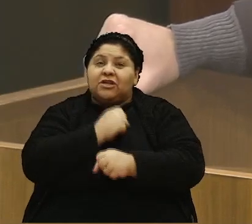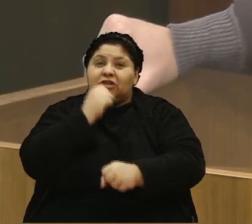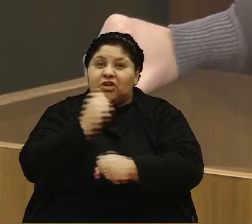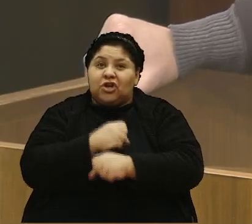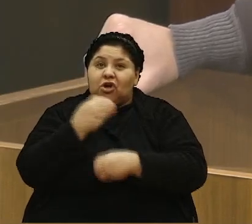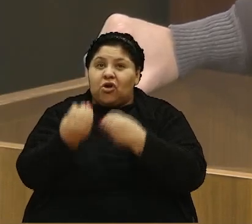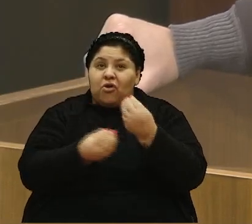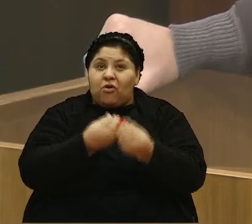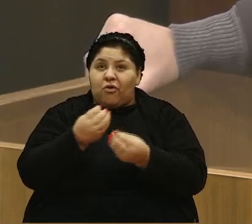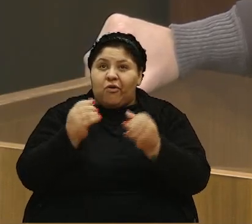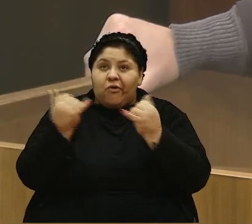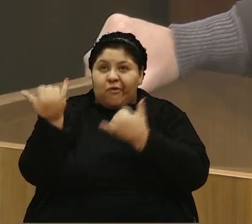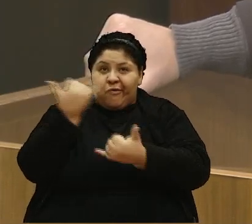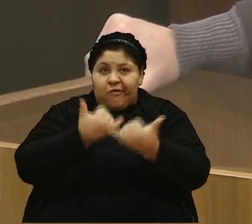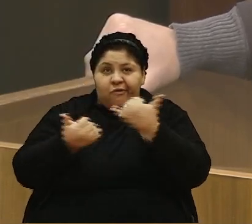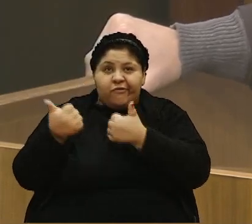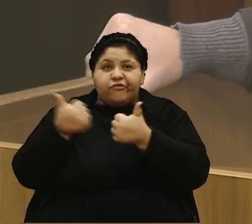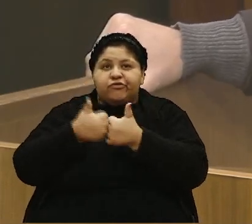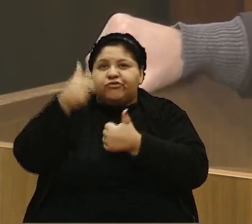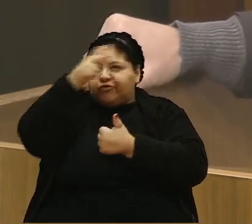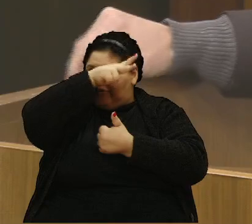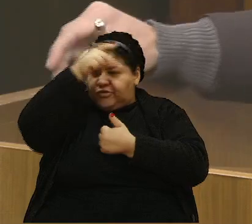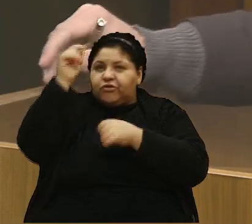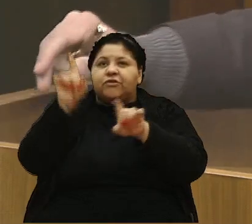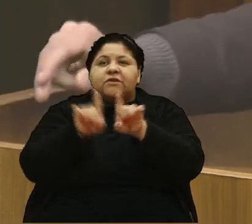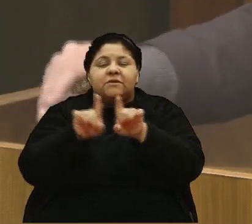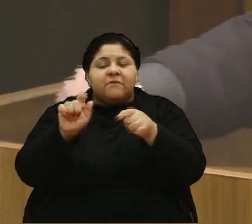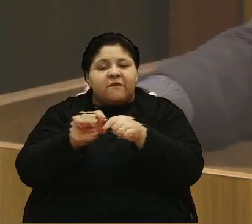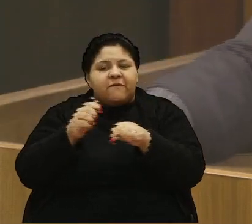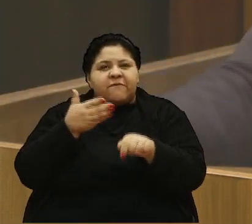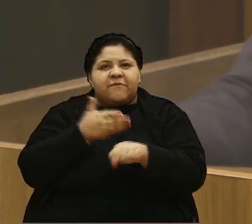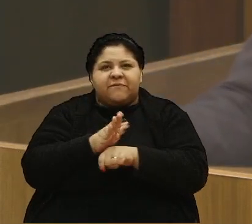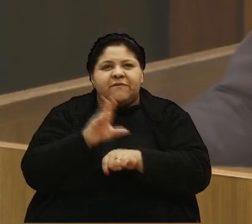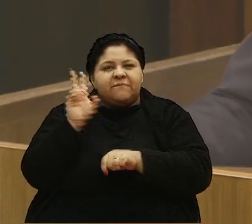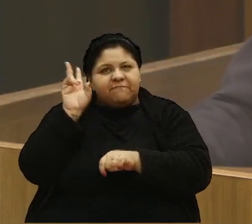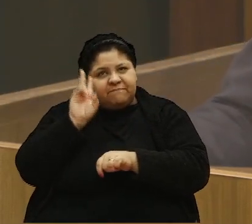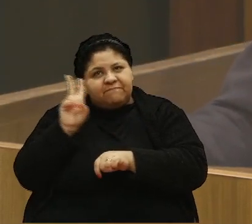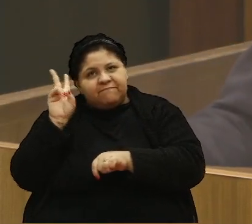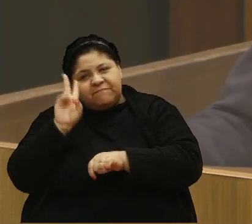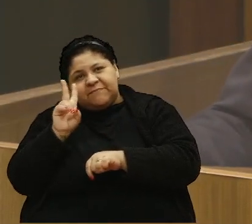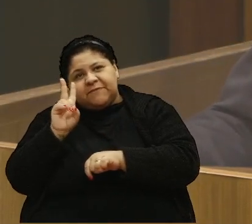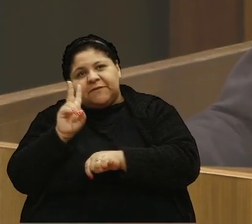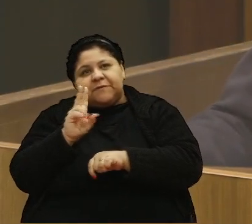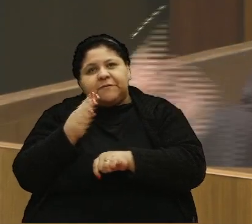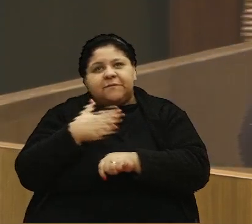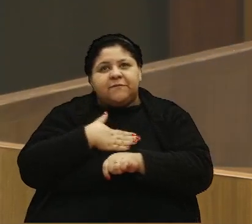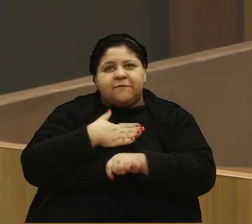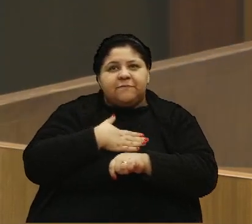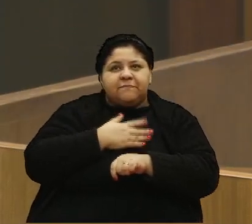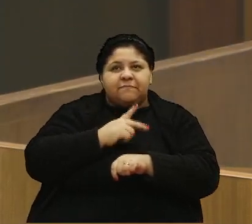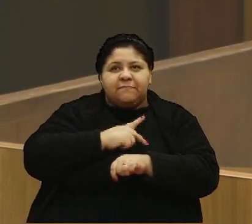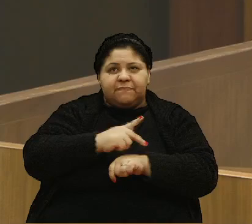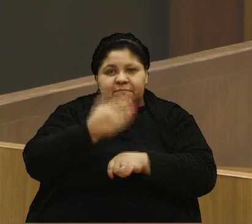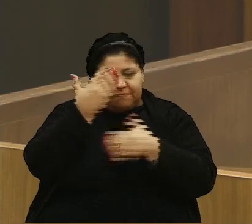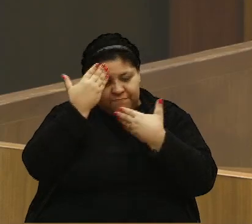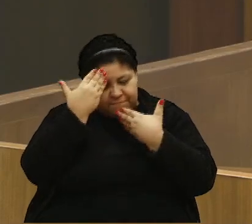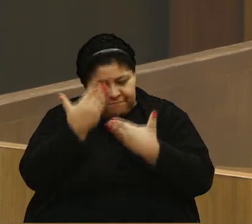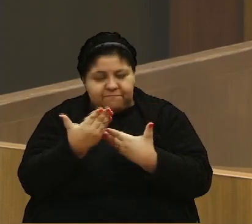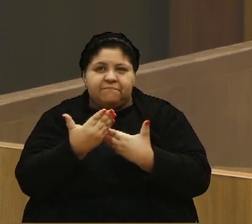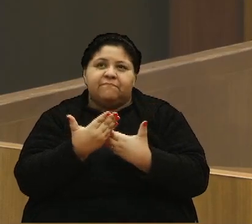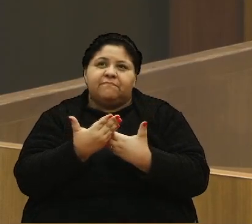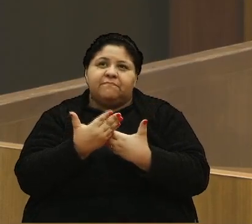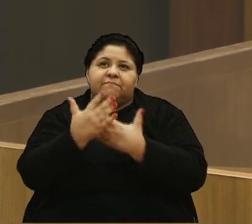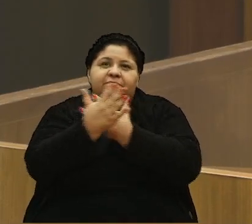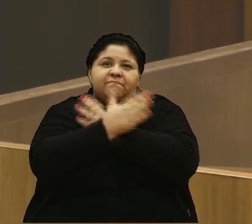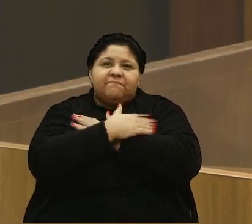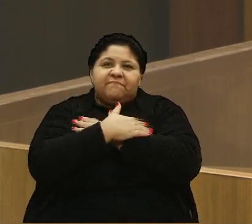conforme informações que eu tive aí com o prefeito, que também faço parte dessa história. Meu presidente, Lucas, meu muito obrigado e um